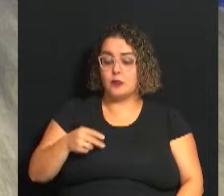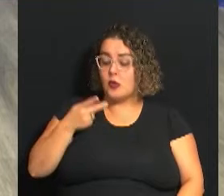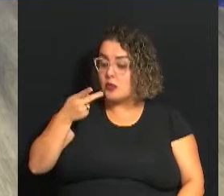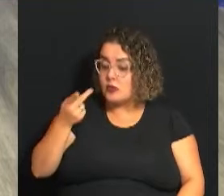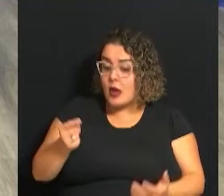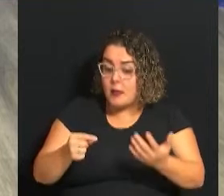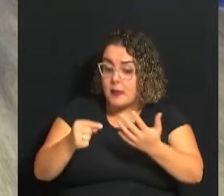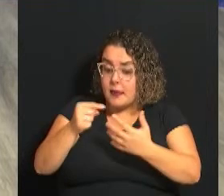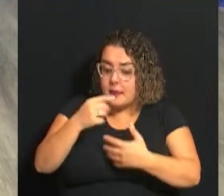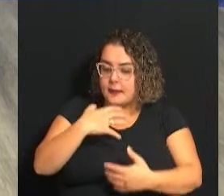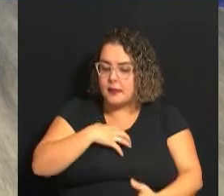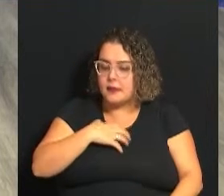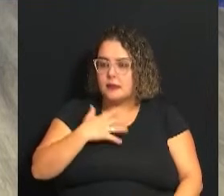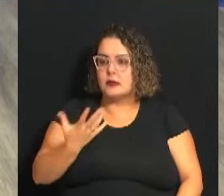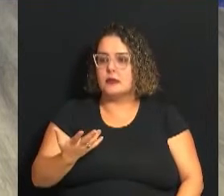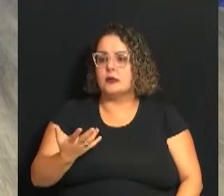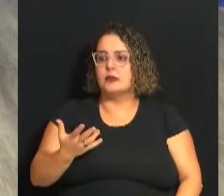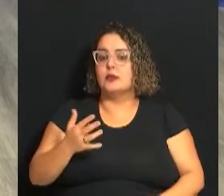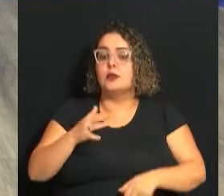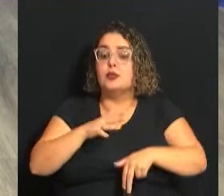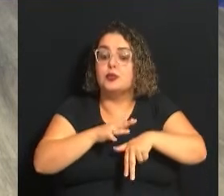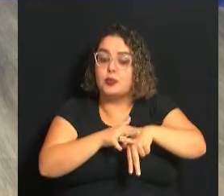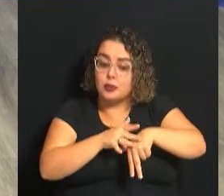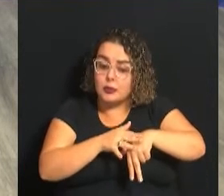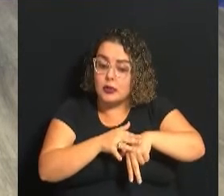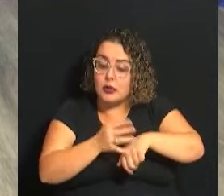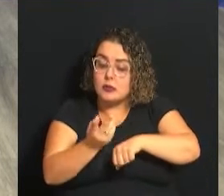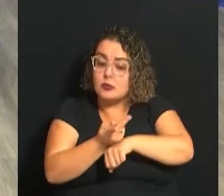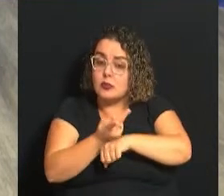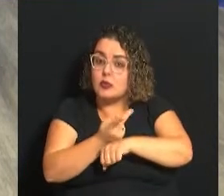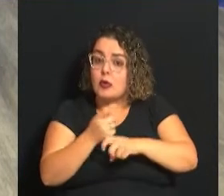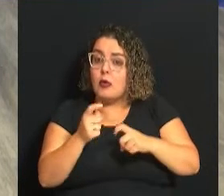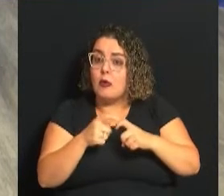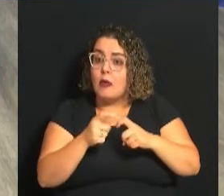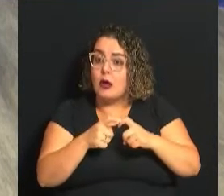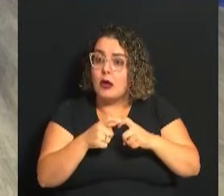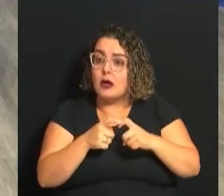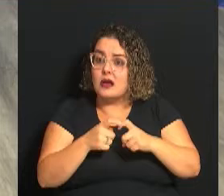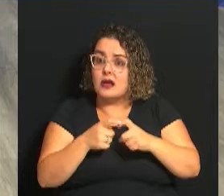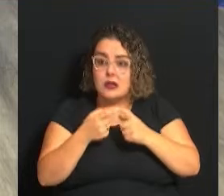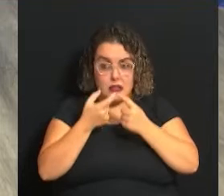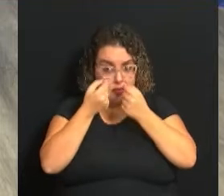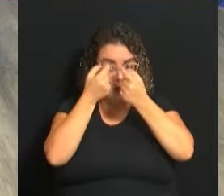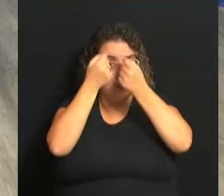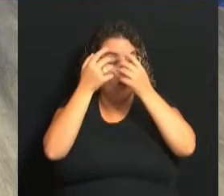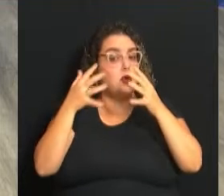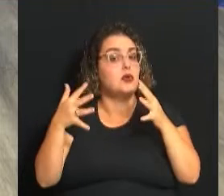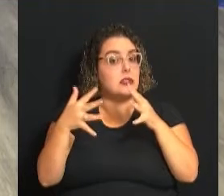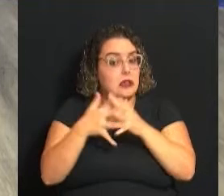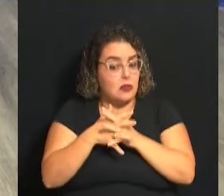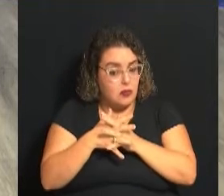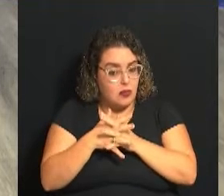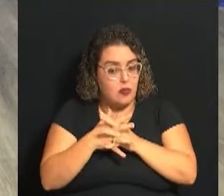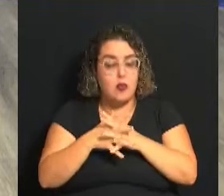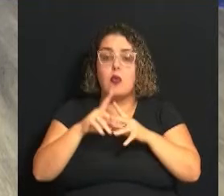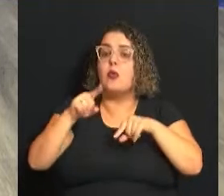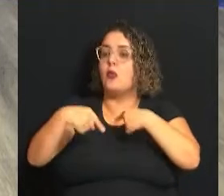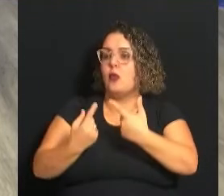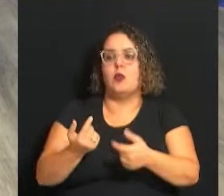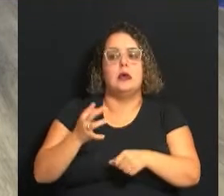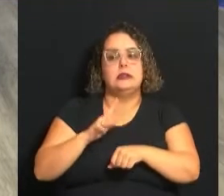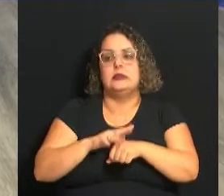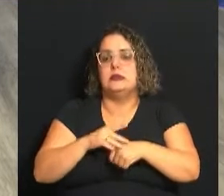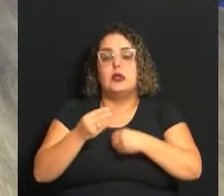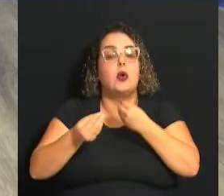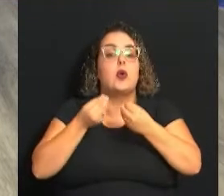tem esses sintomas, procura o médico. Esse tipo de tumor pode ser confundido com outras doenças? Como que é feito